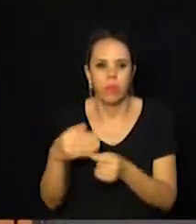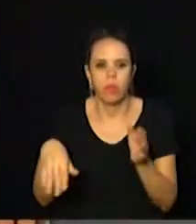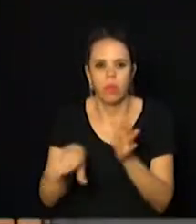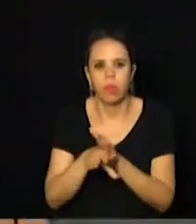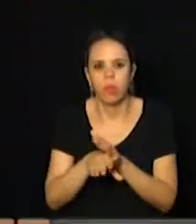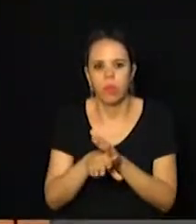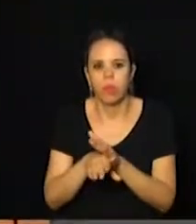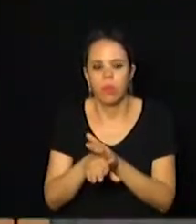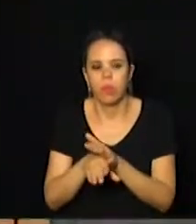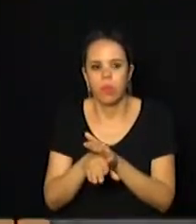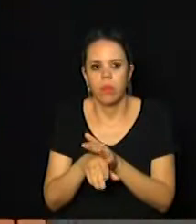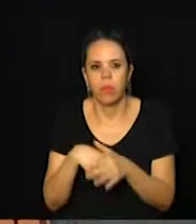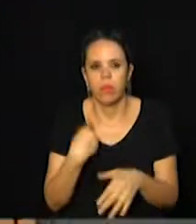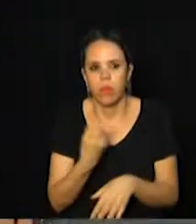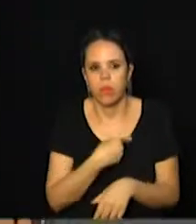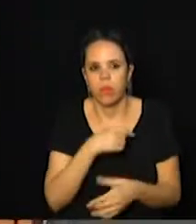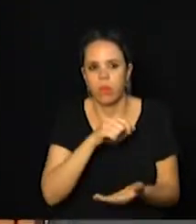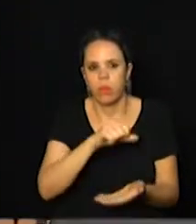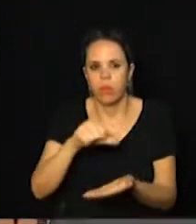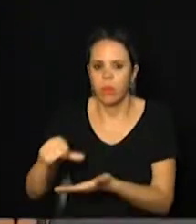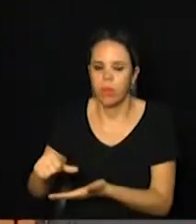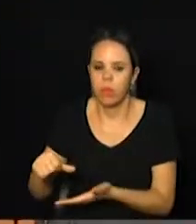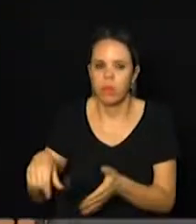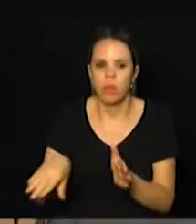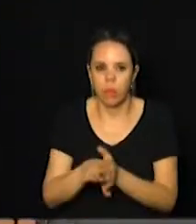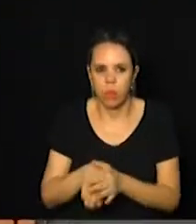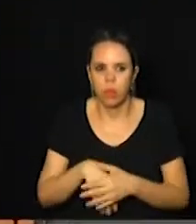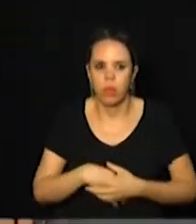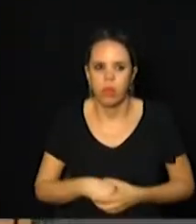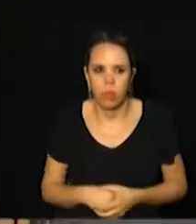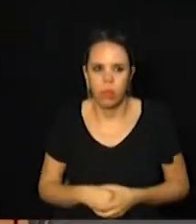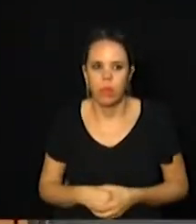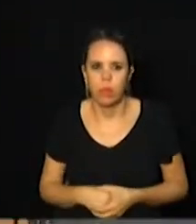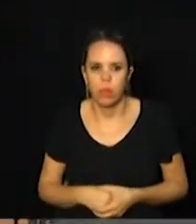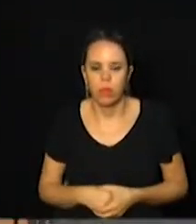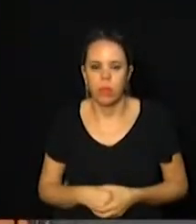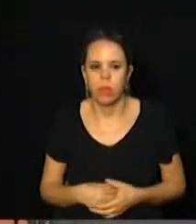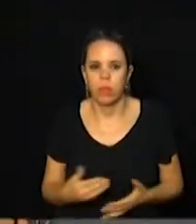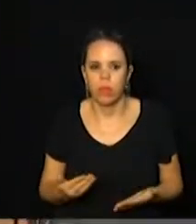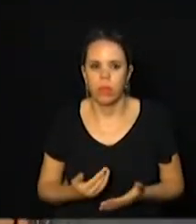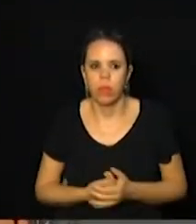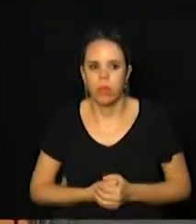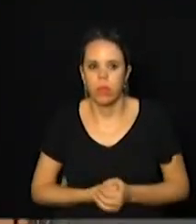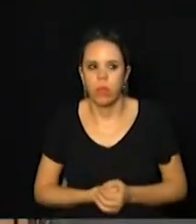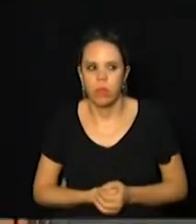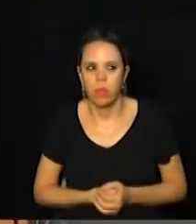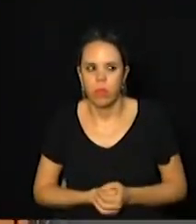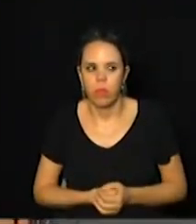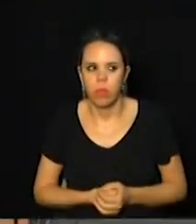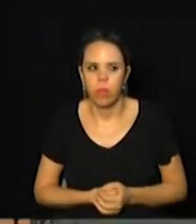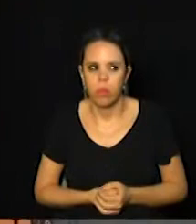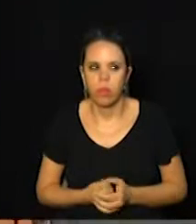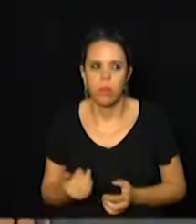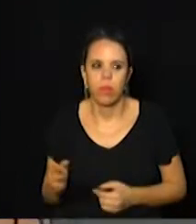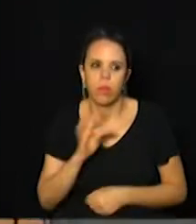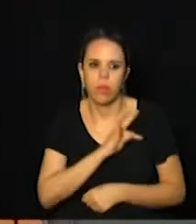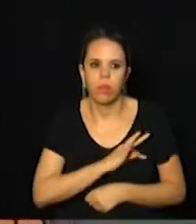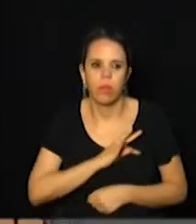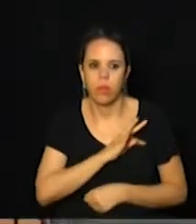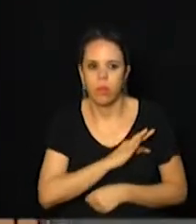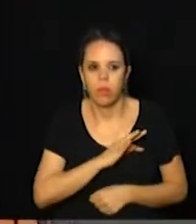cheguem nos nossos ambientes ela vai chegar agora a técnica